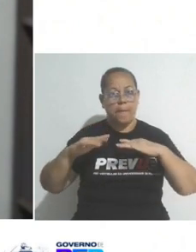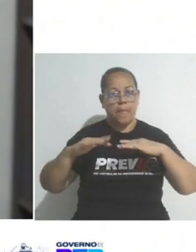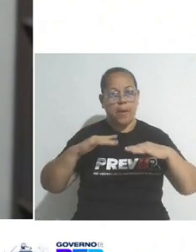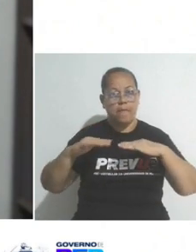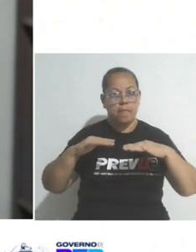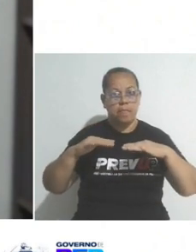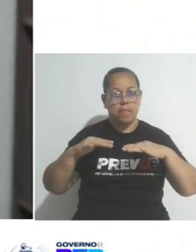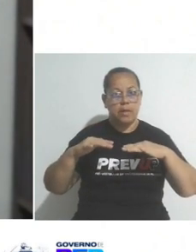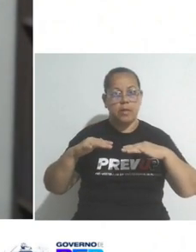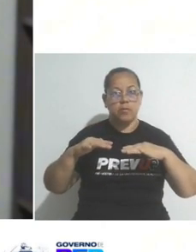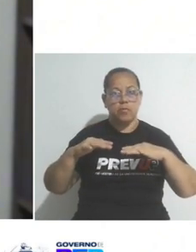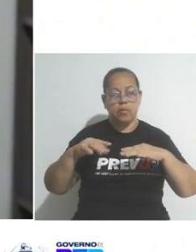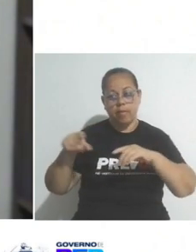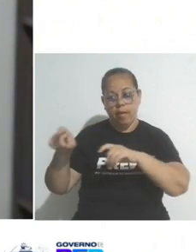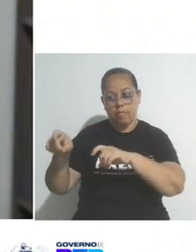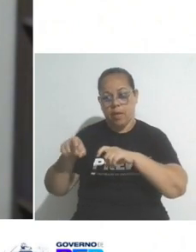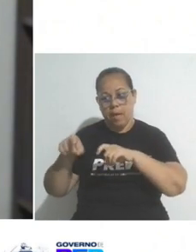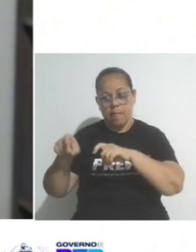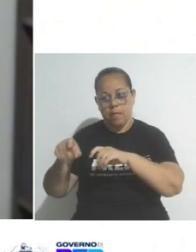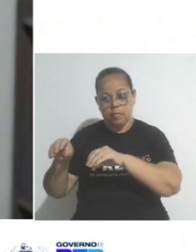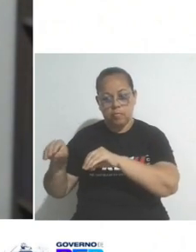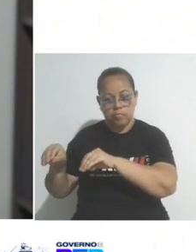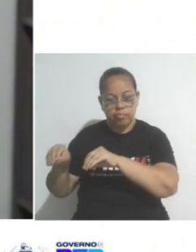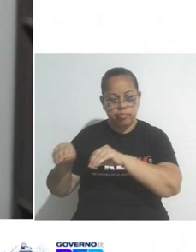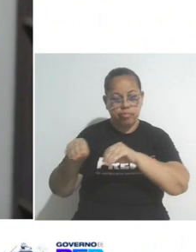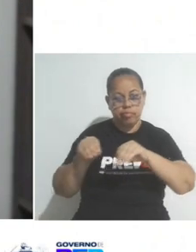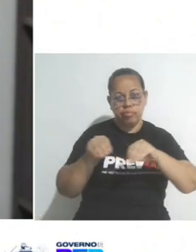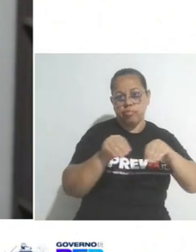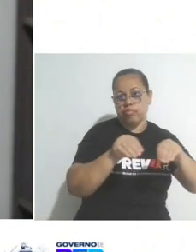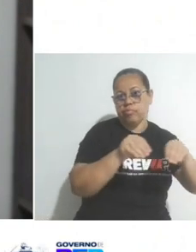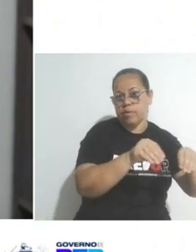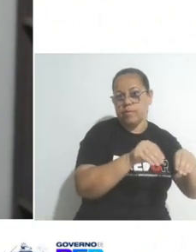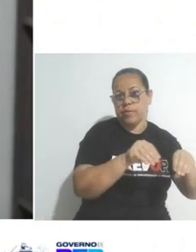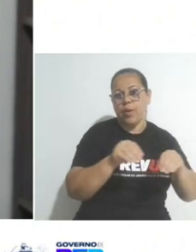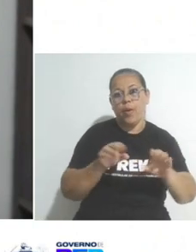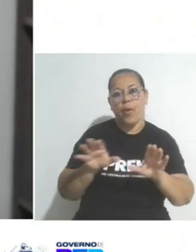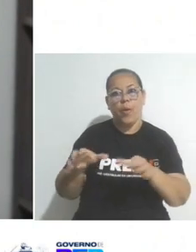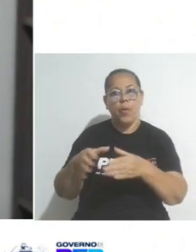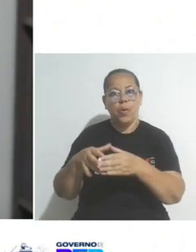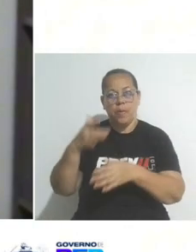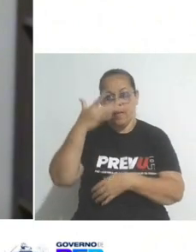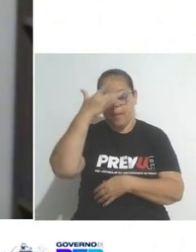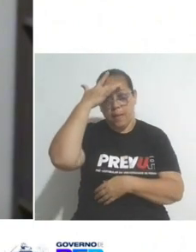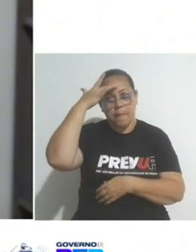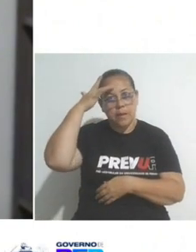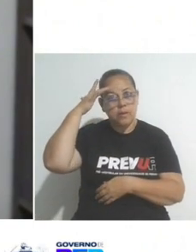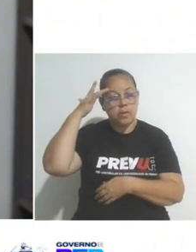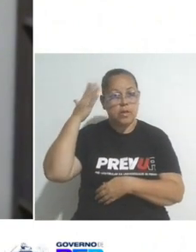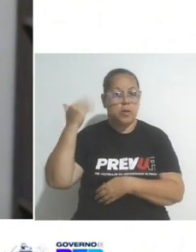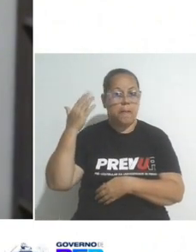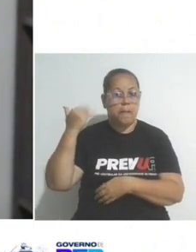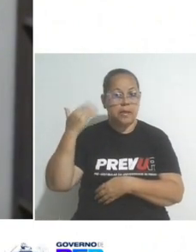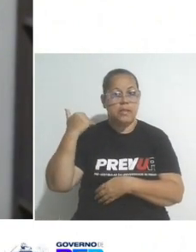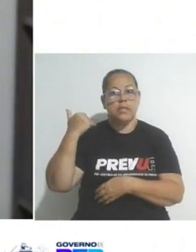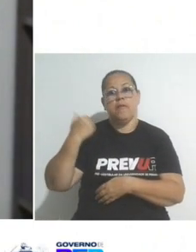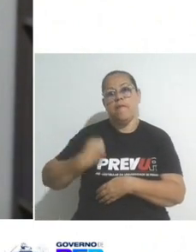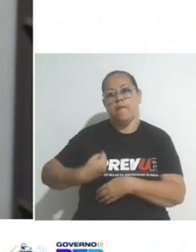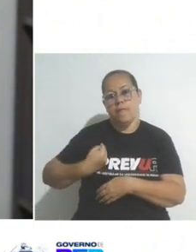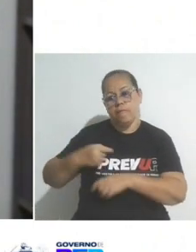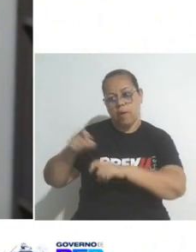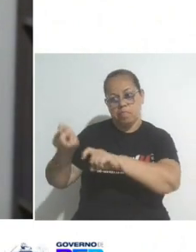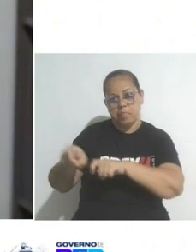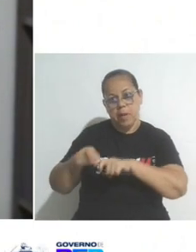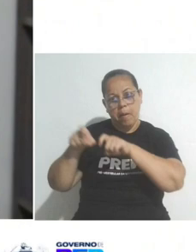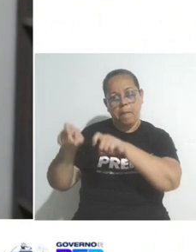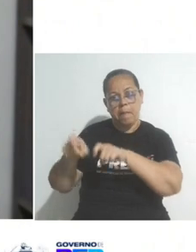modificação do perfil populacional em que um grupo populacional que habitava espaços rurais o